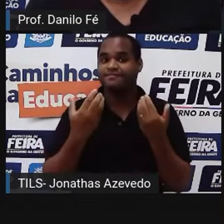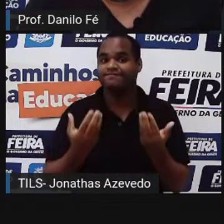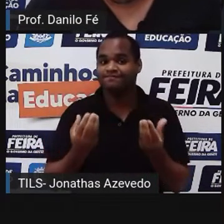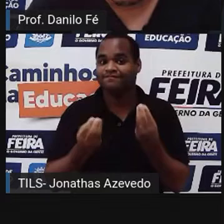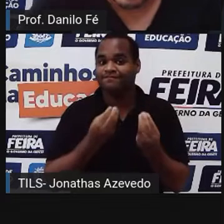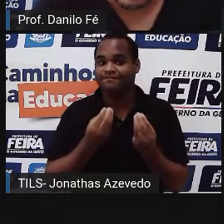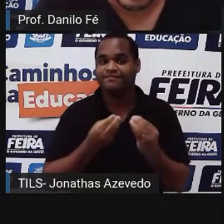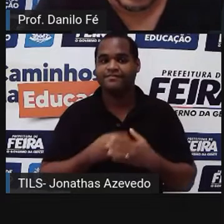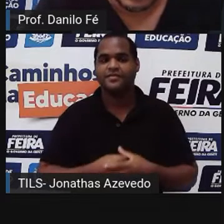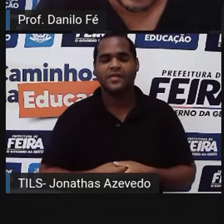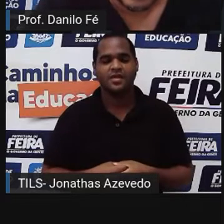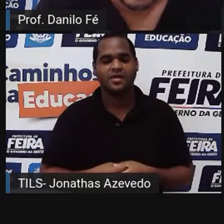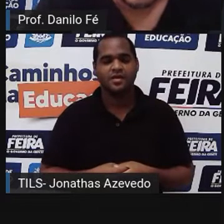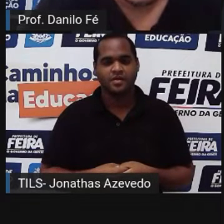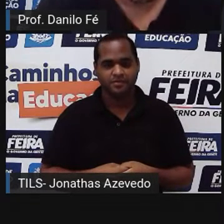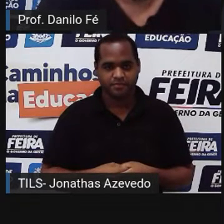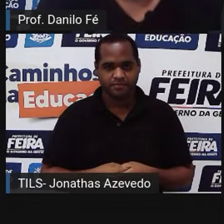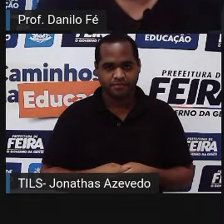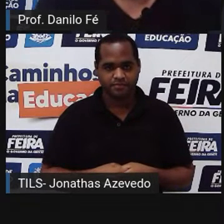disso? Bem,